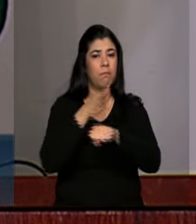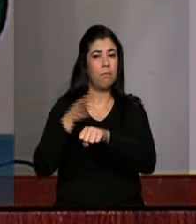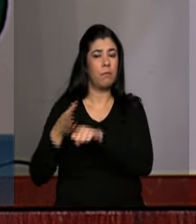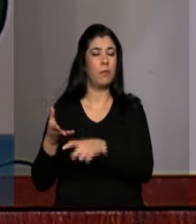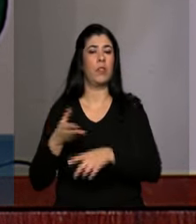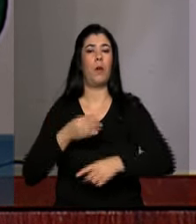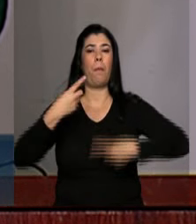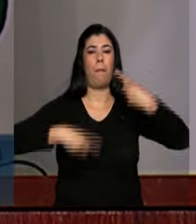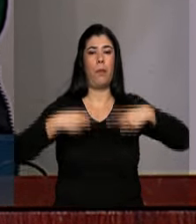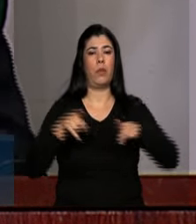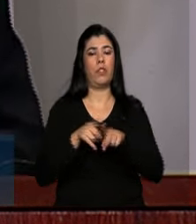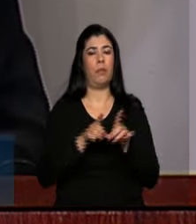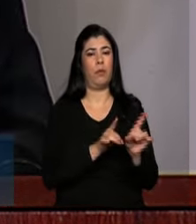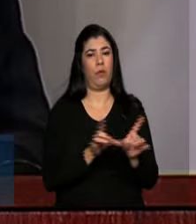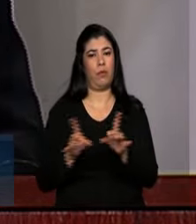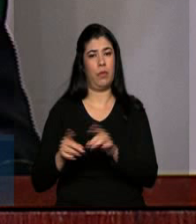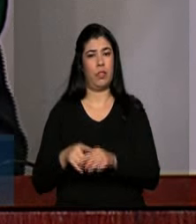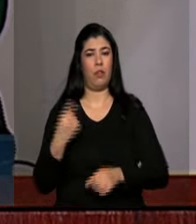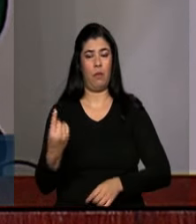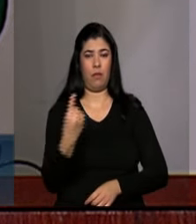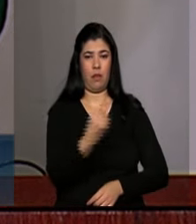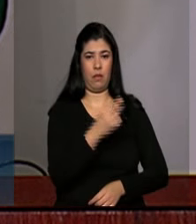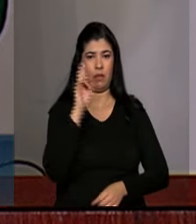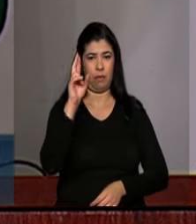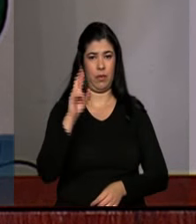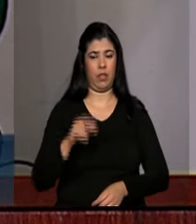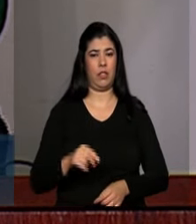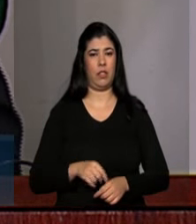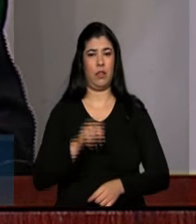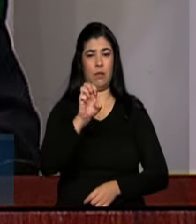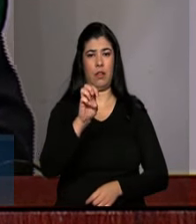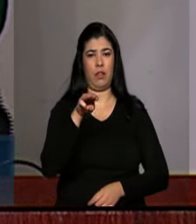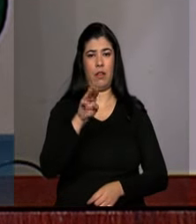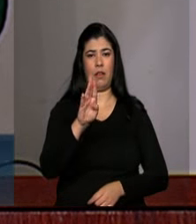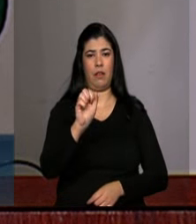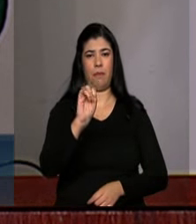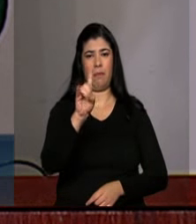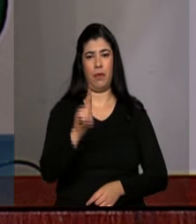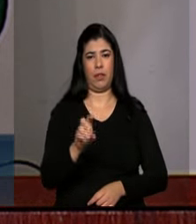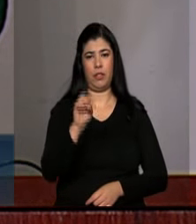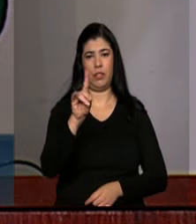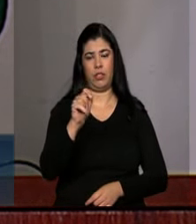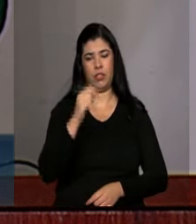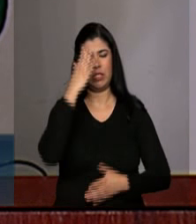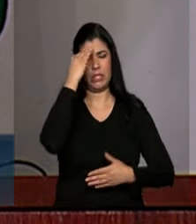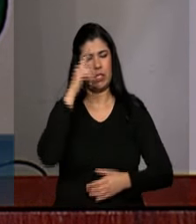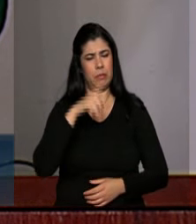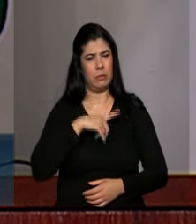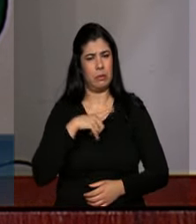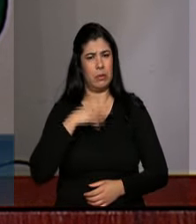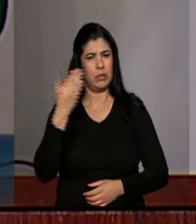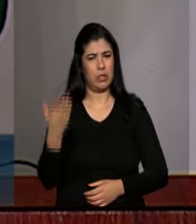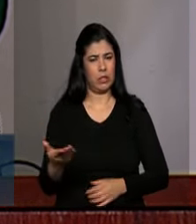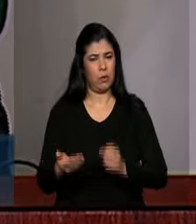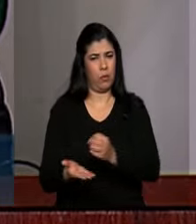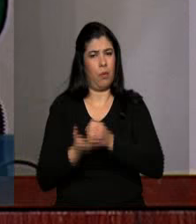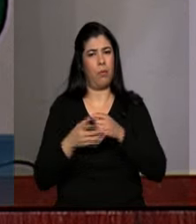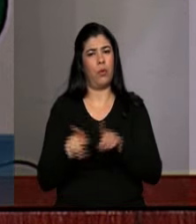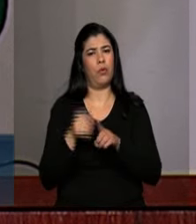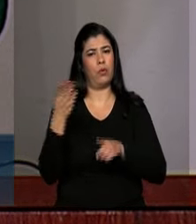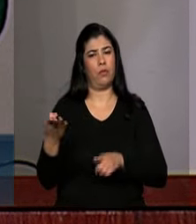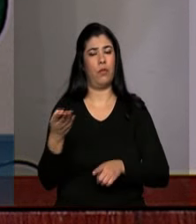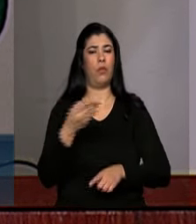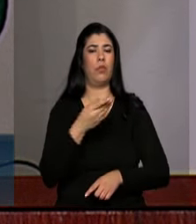promoção comercial por parte de nossas embaixadas. Sabemos que podemos contar com o apoio e o empenho de Vossa